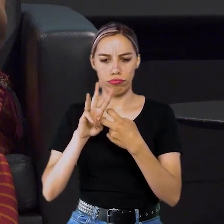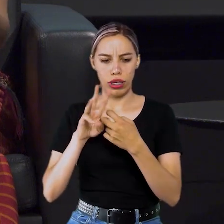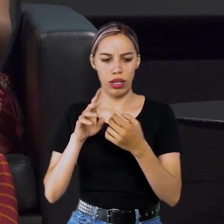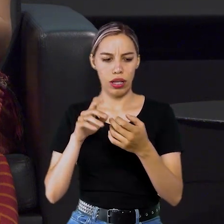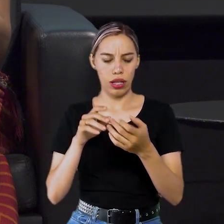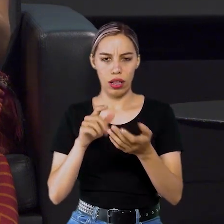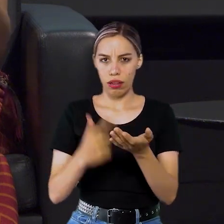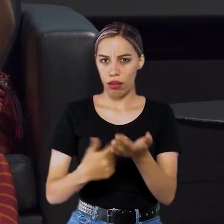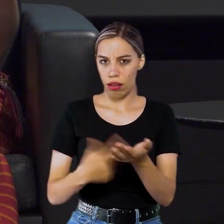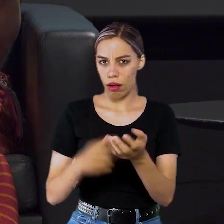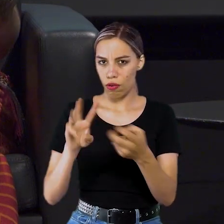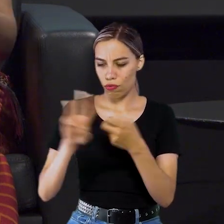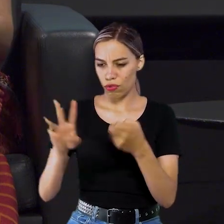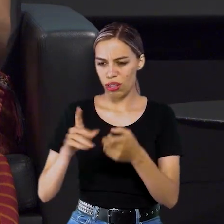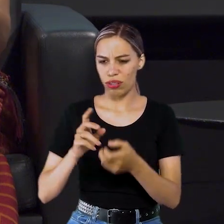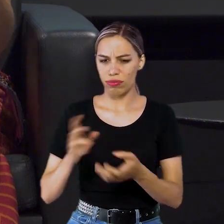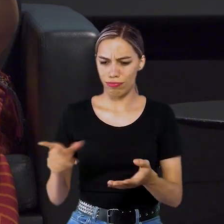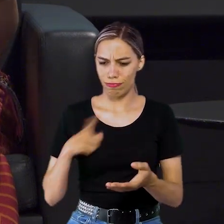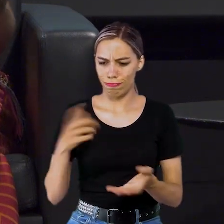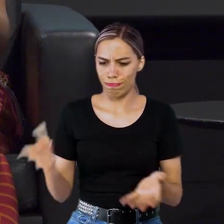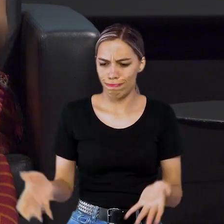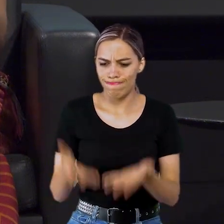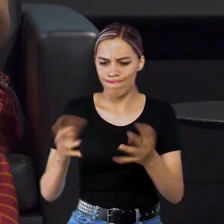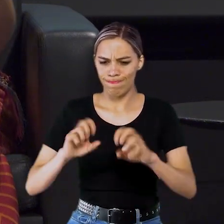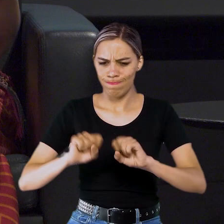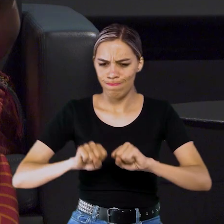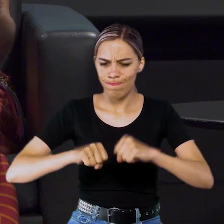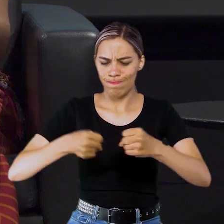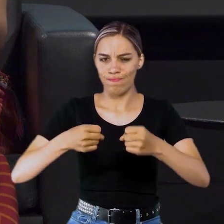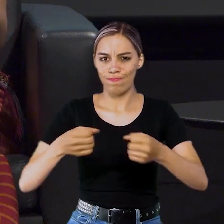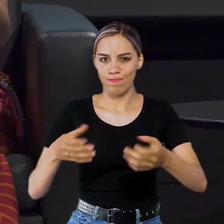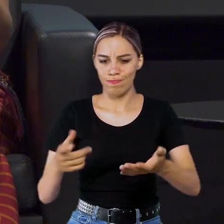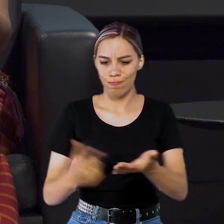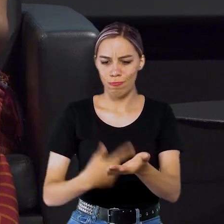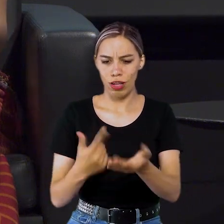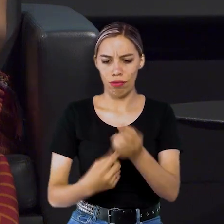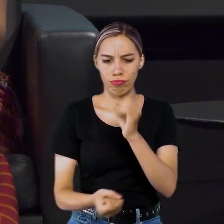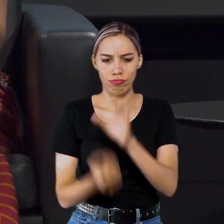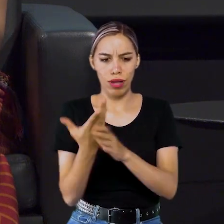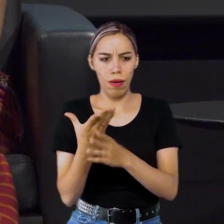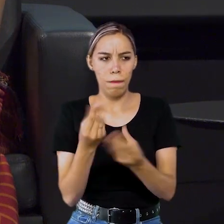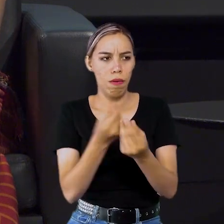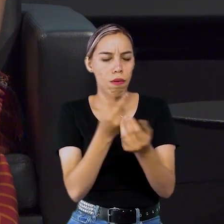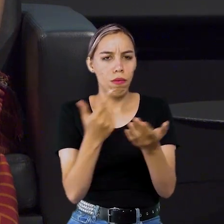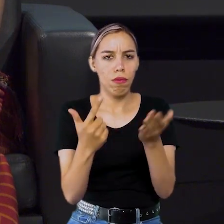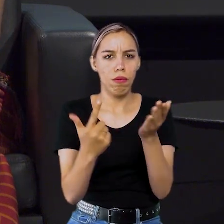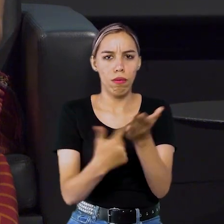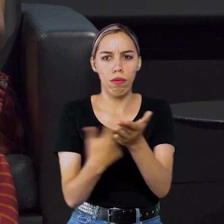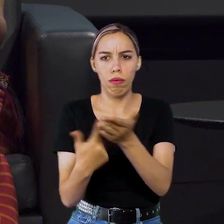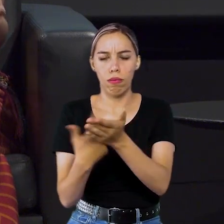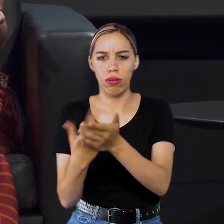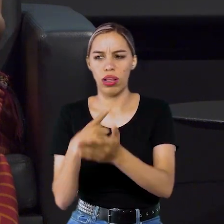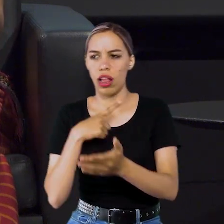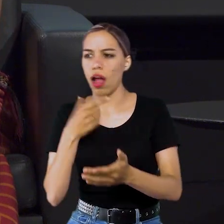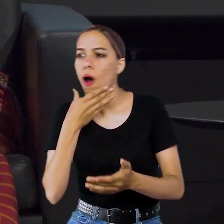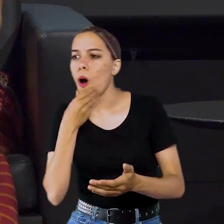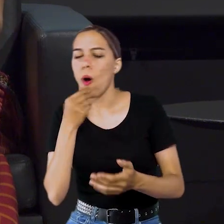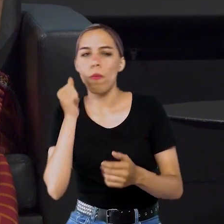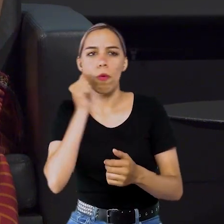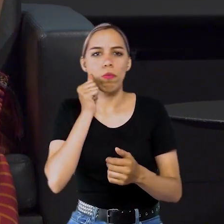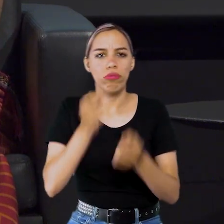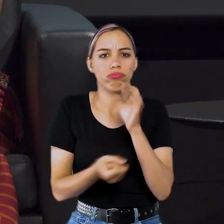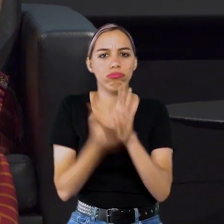mais pulsante, né? Muitos jovens, muitas mulheres, muitos homens produzindo uma literatura escrita